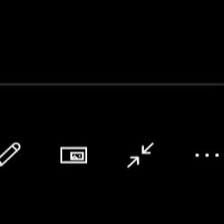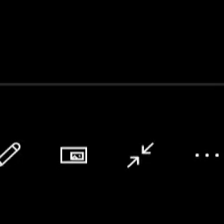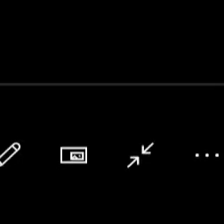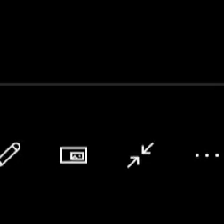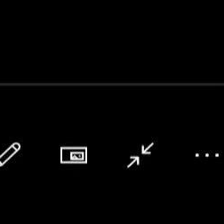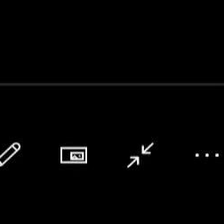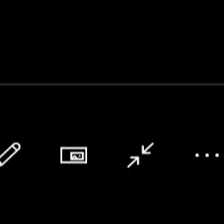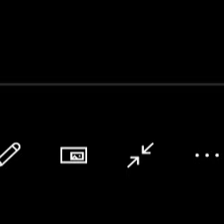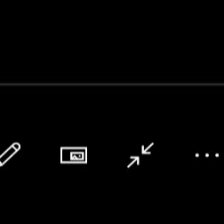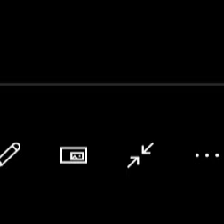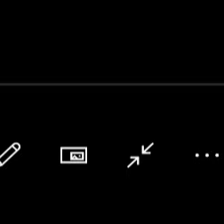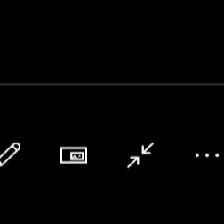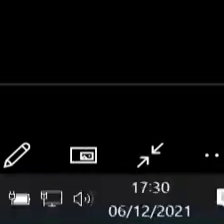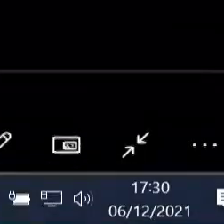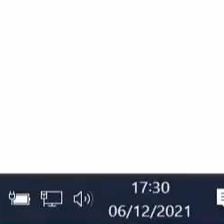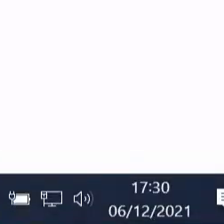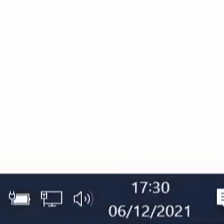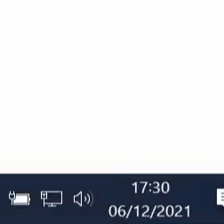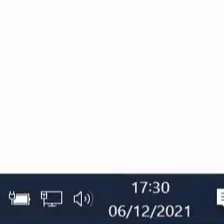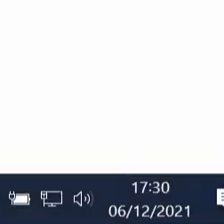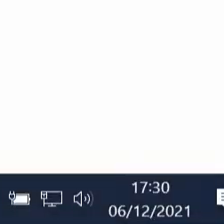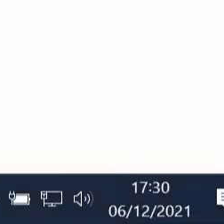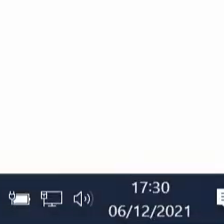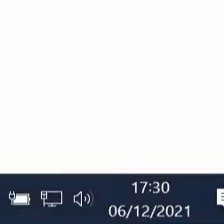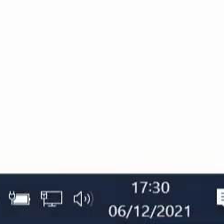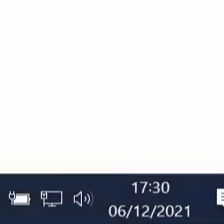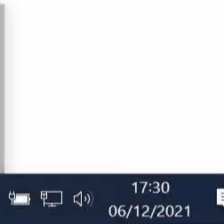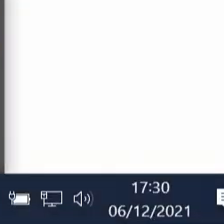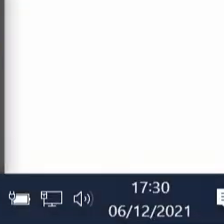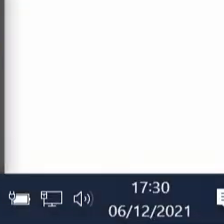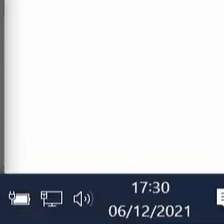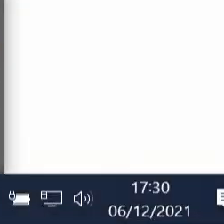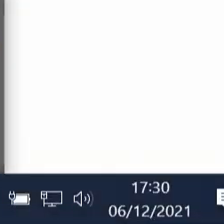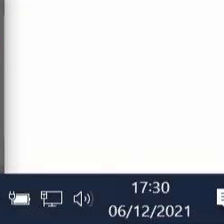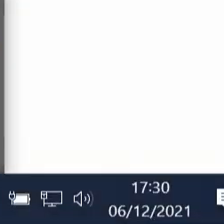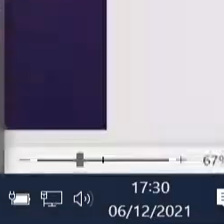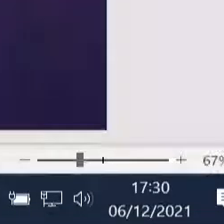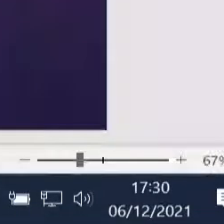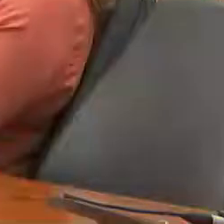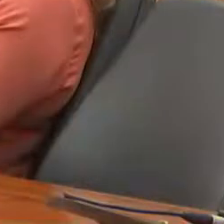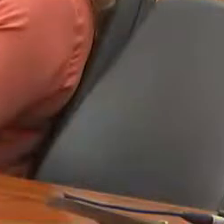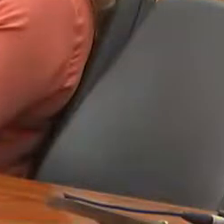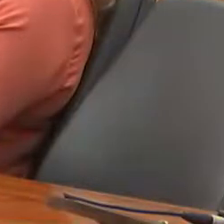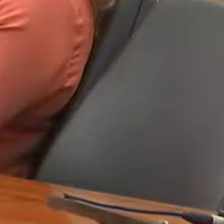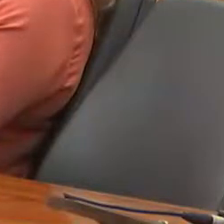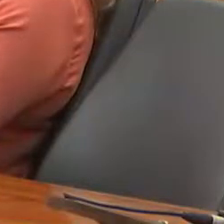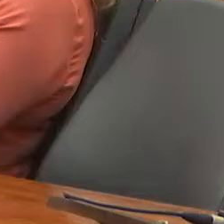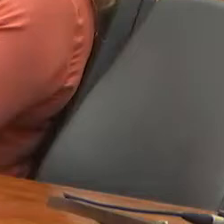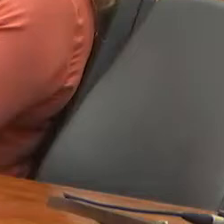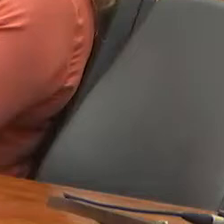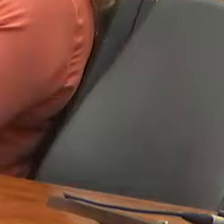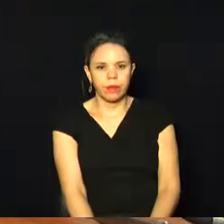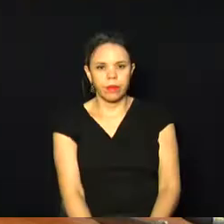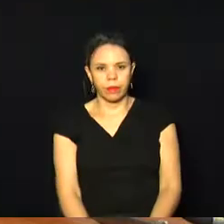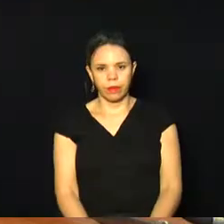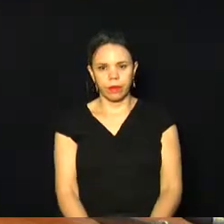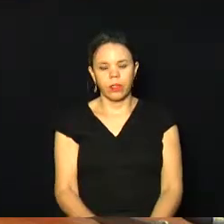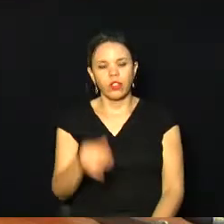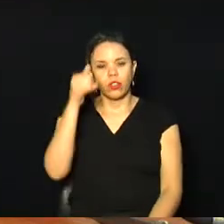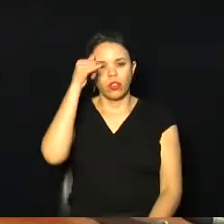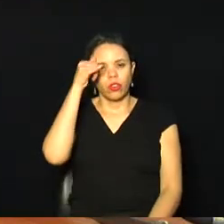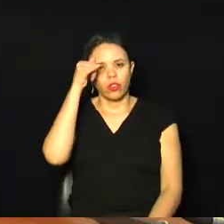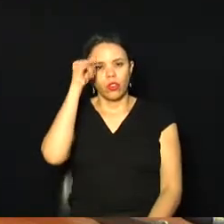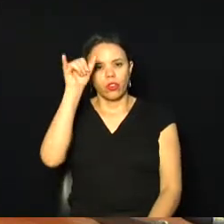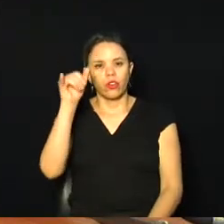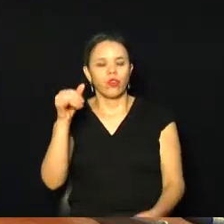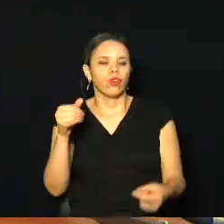Então, a gente fala que em briga de marido e mulher, devemos sim meter a colher. O combate à violência doméstica,